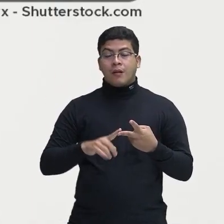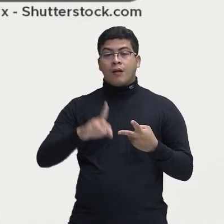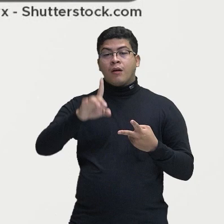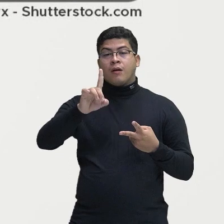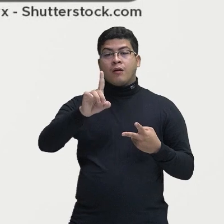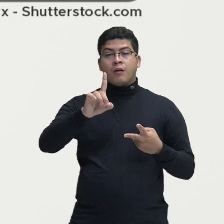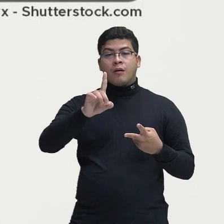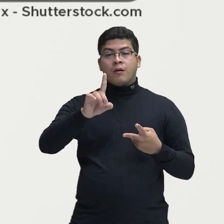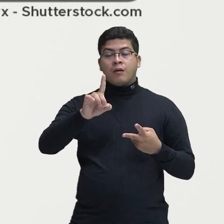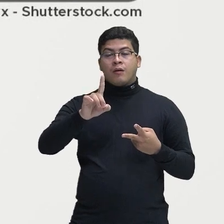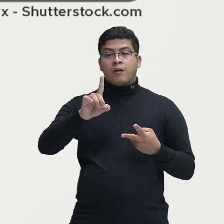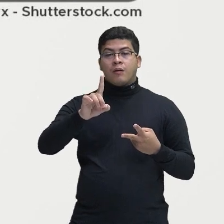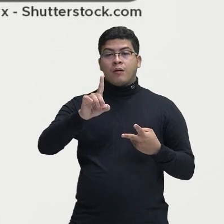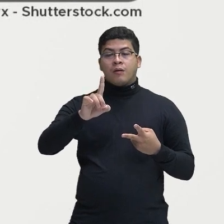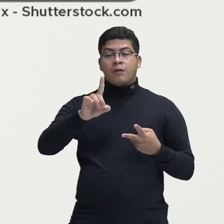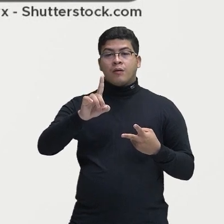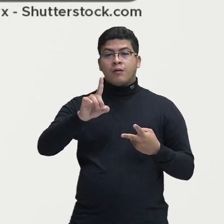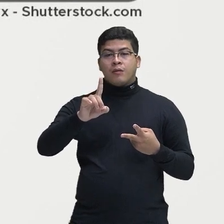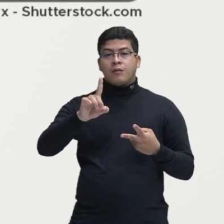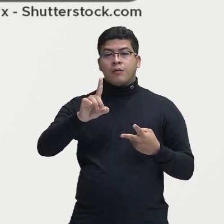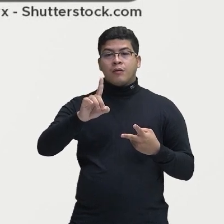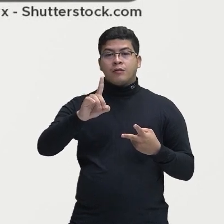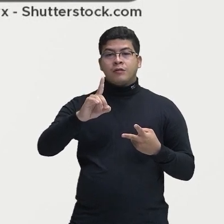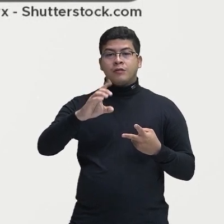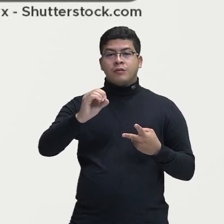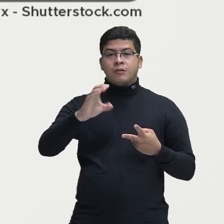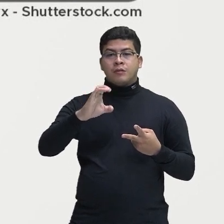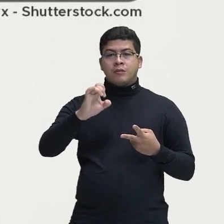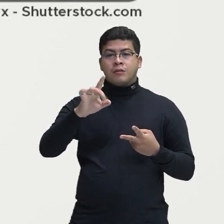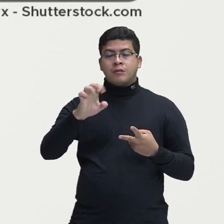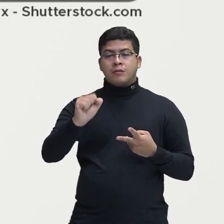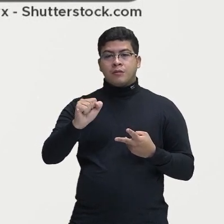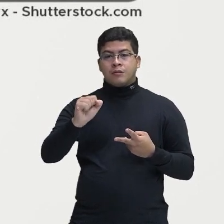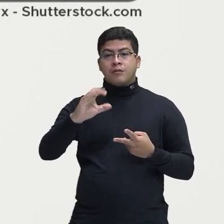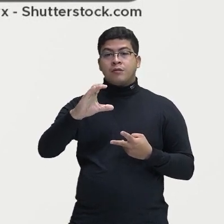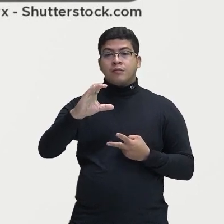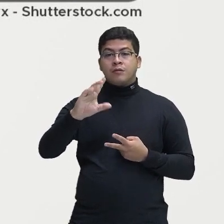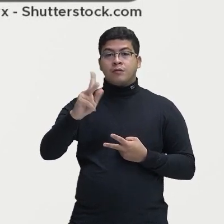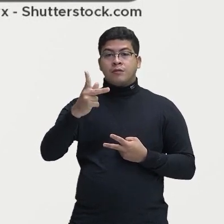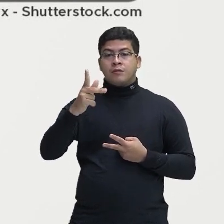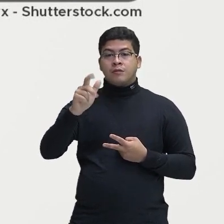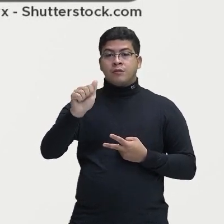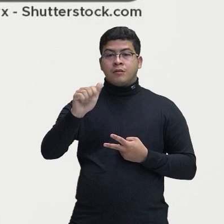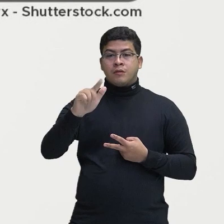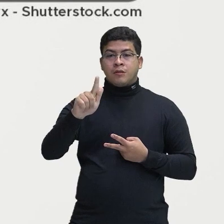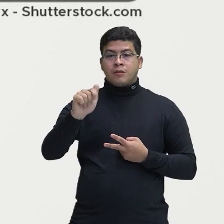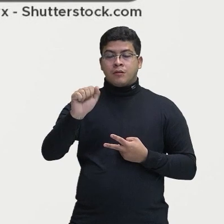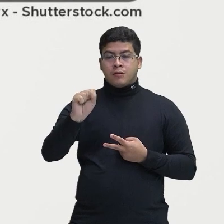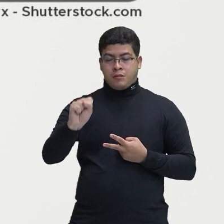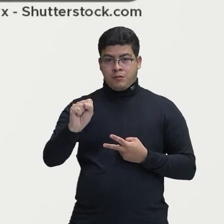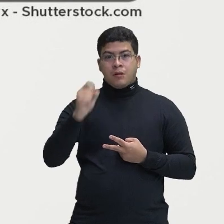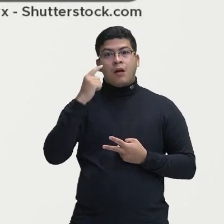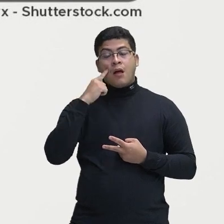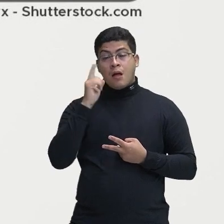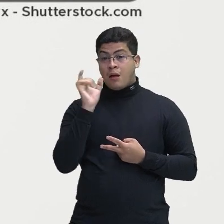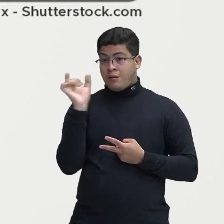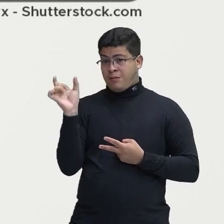transmissível causada por um parasita. E ela é transmitida principalmente através do